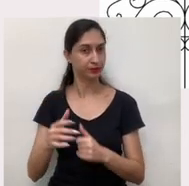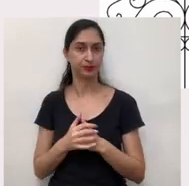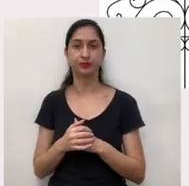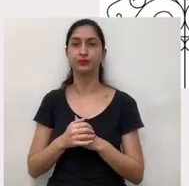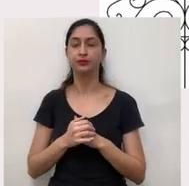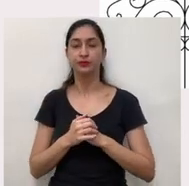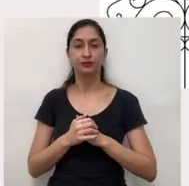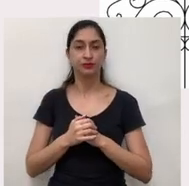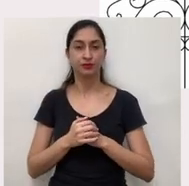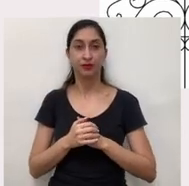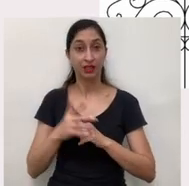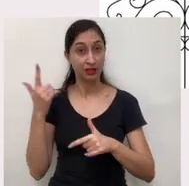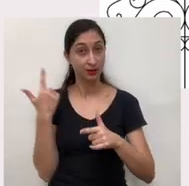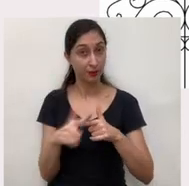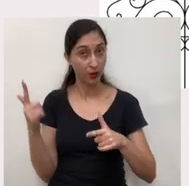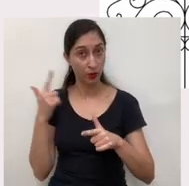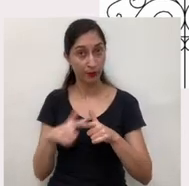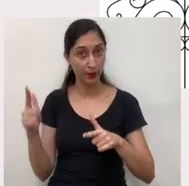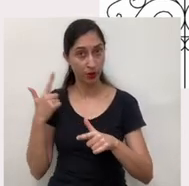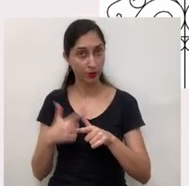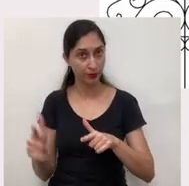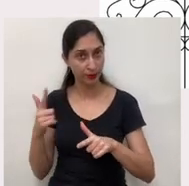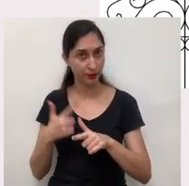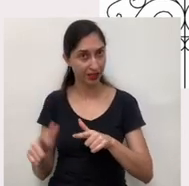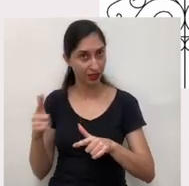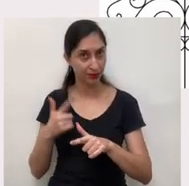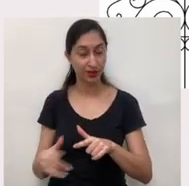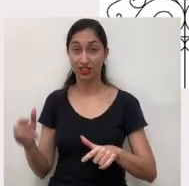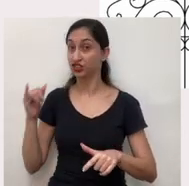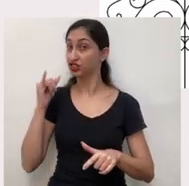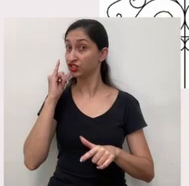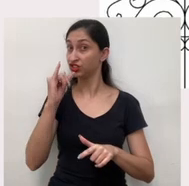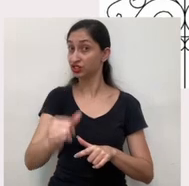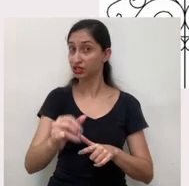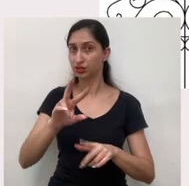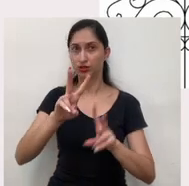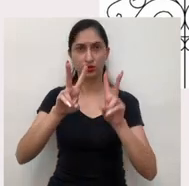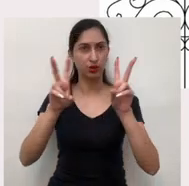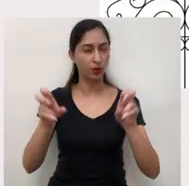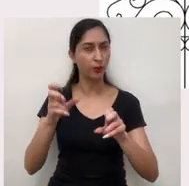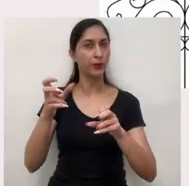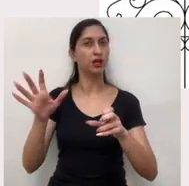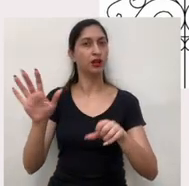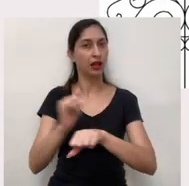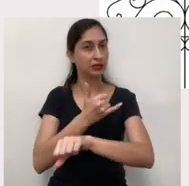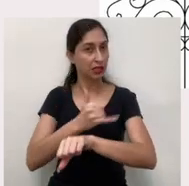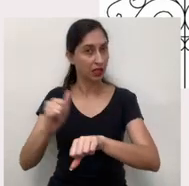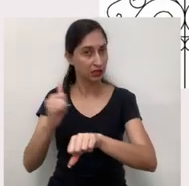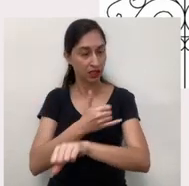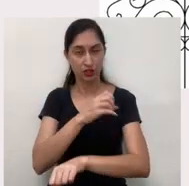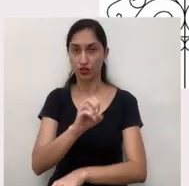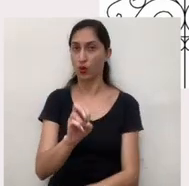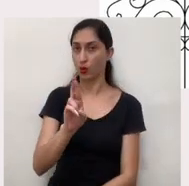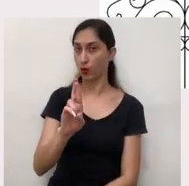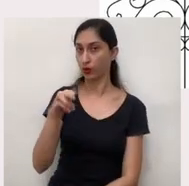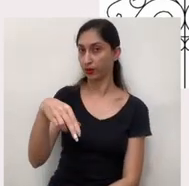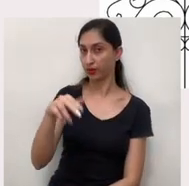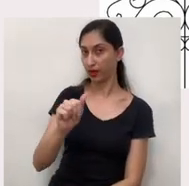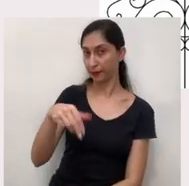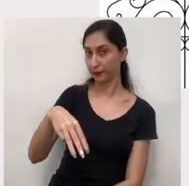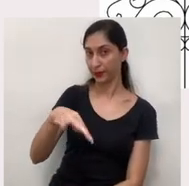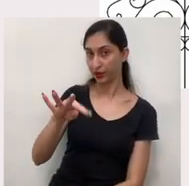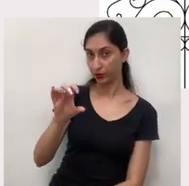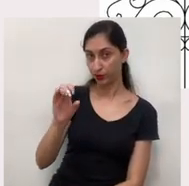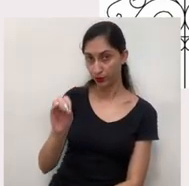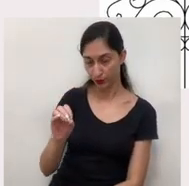Esse problema do estilo, que diz de uma transmissibilidade das formas ornamentais, né? E aí a gente pode olhar para o André